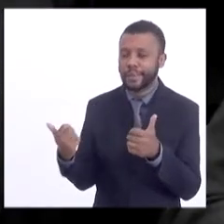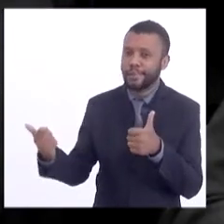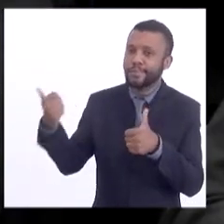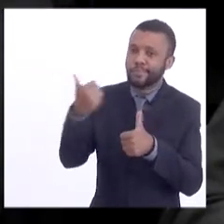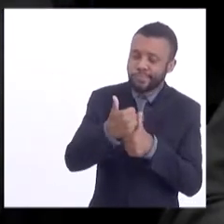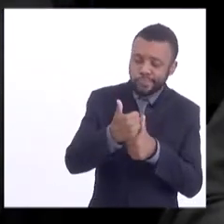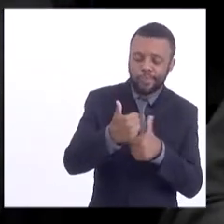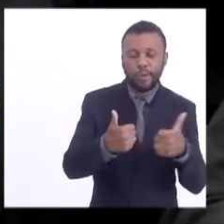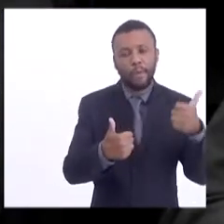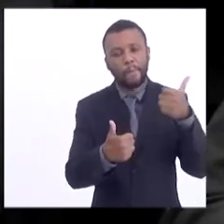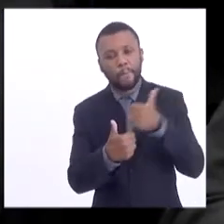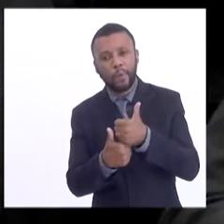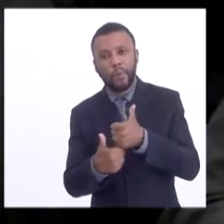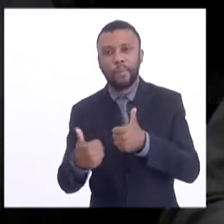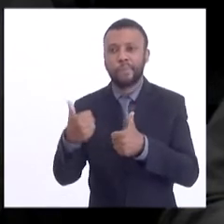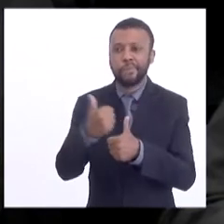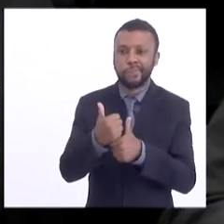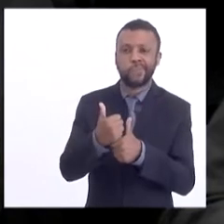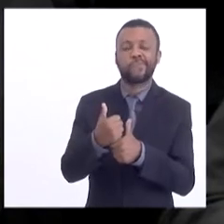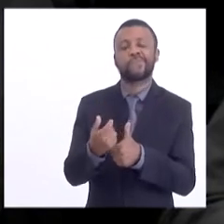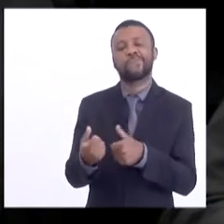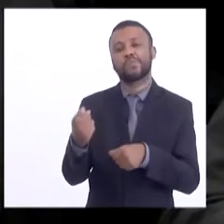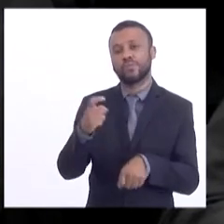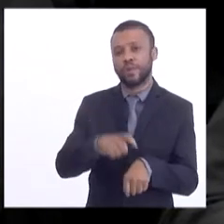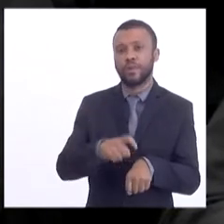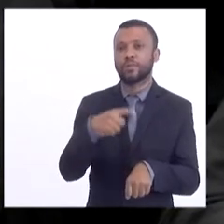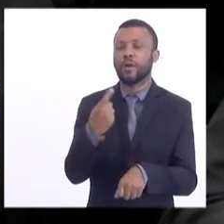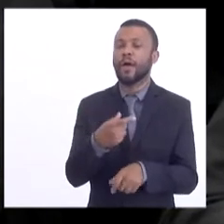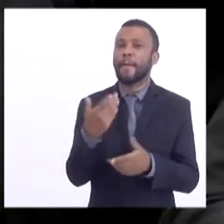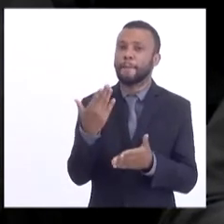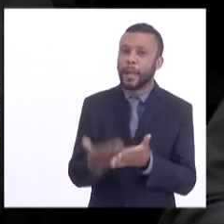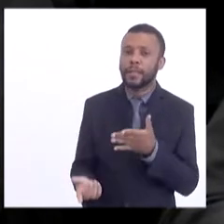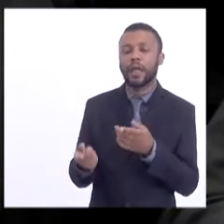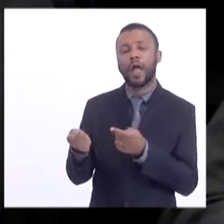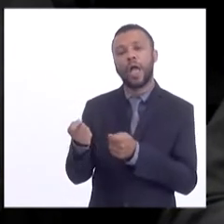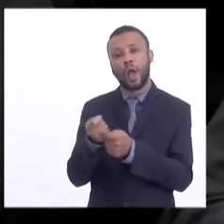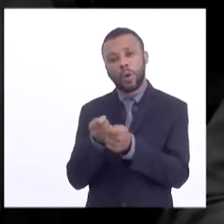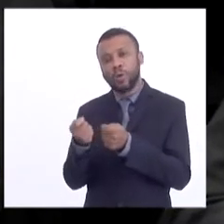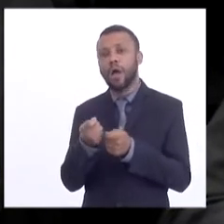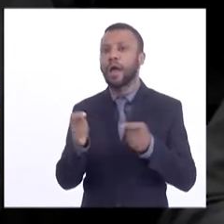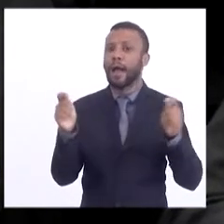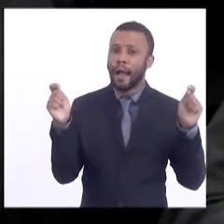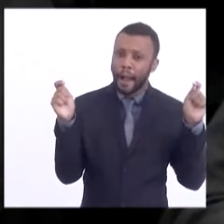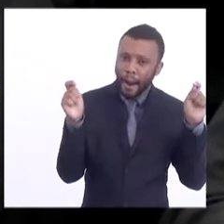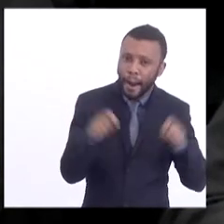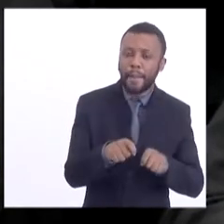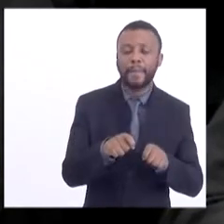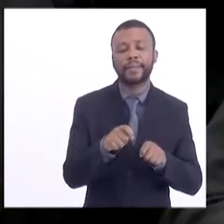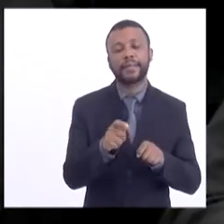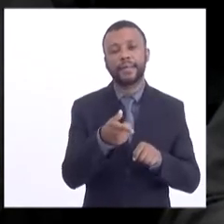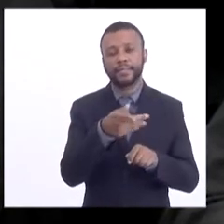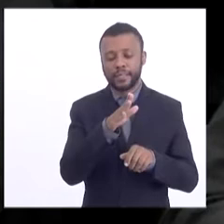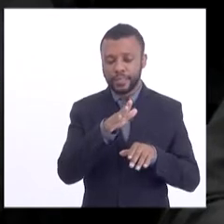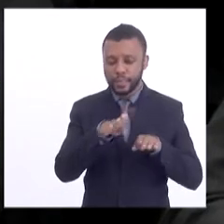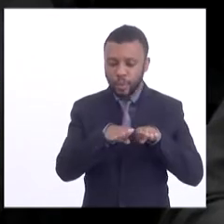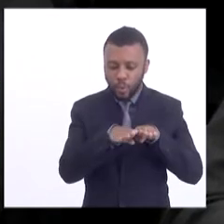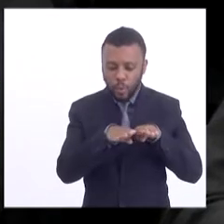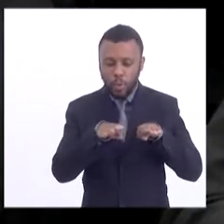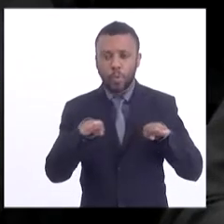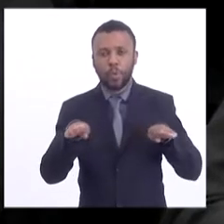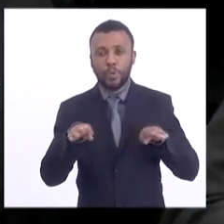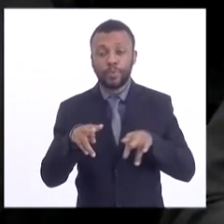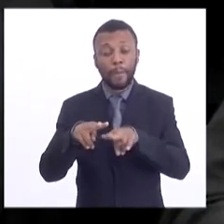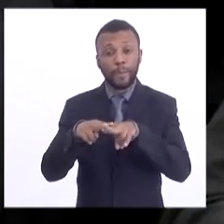e no final das contas nós perderíamos economicidade vantajosidade capacidade de fiscalização é por isso que o